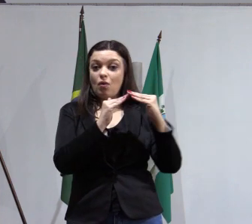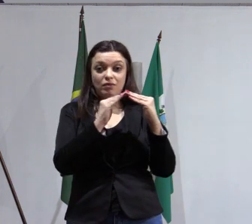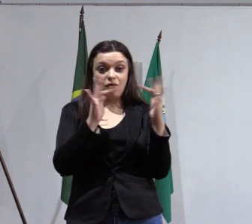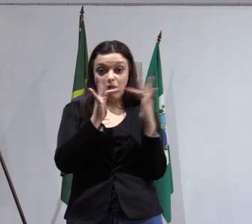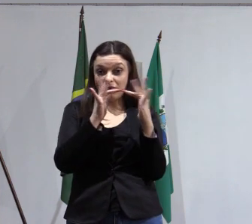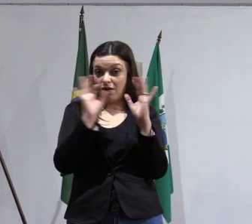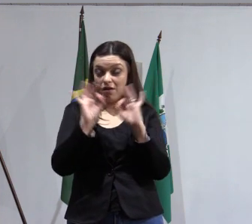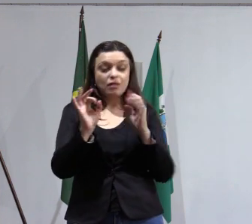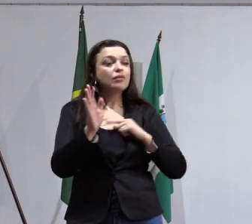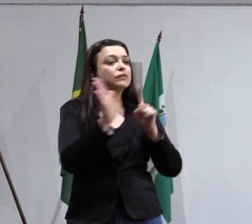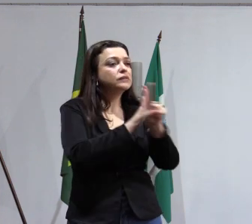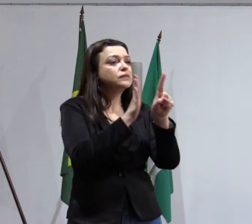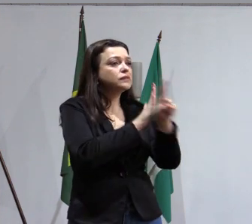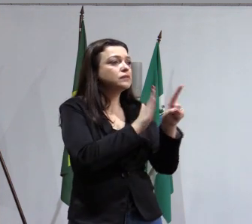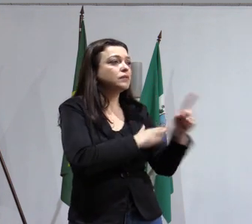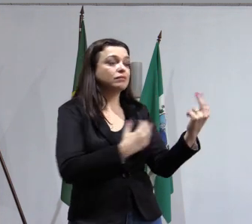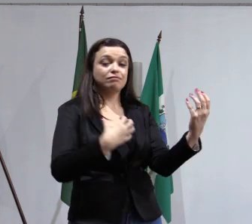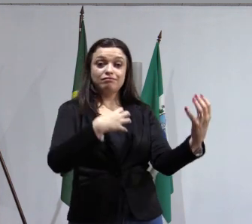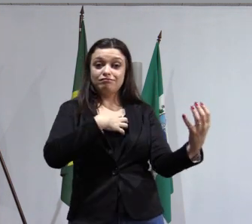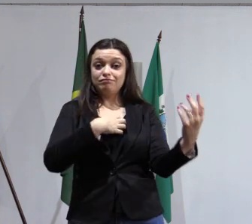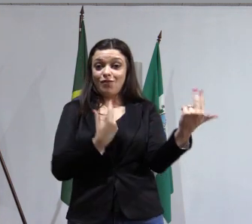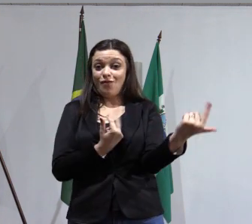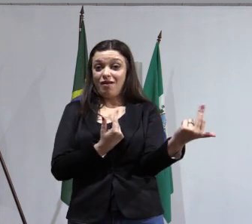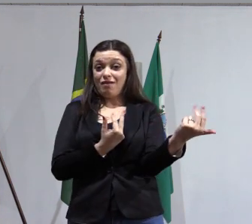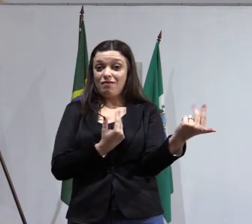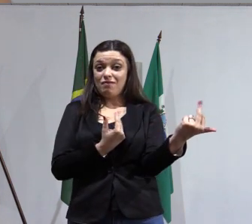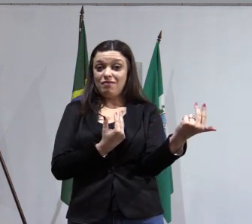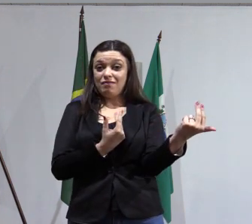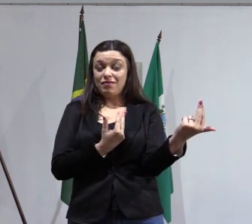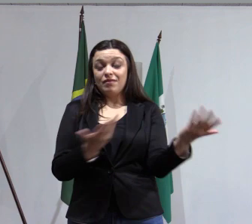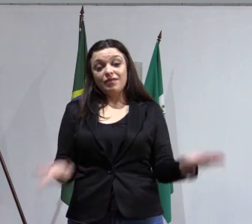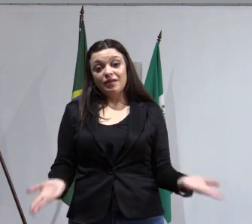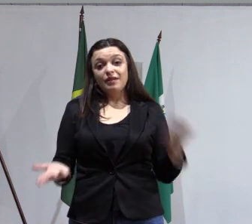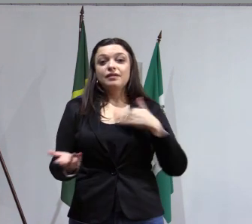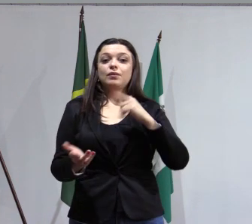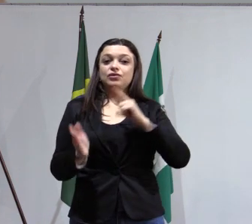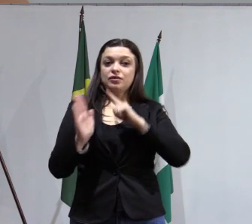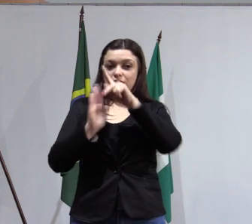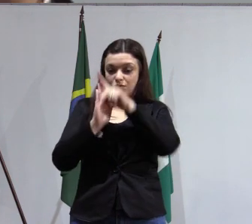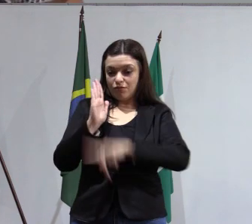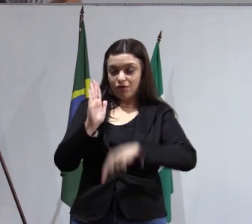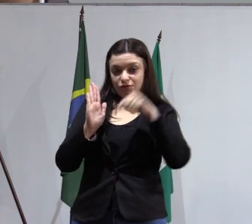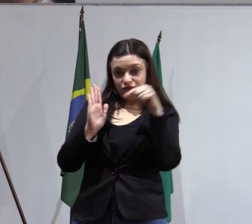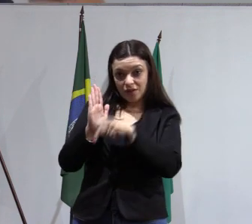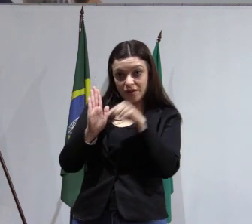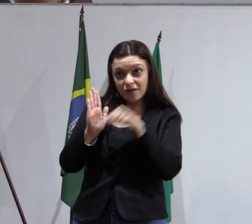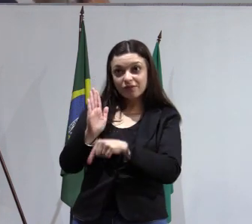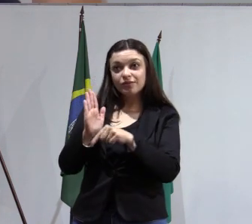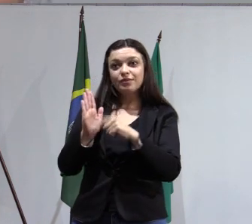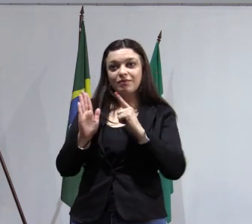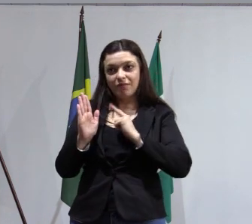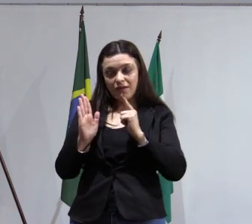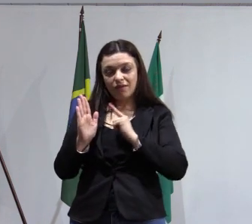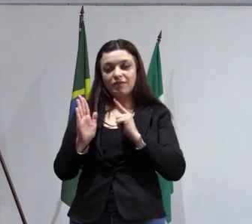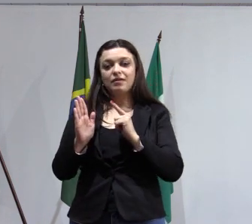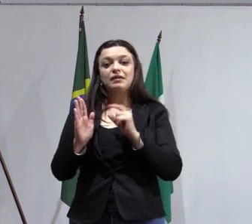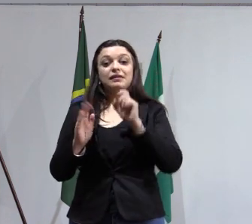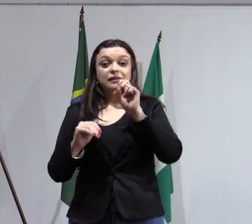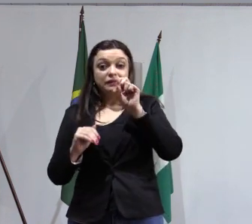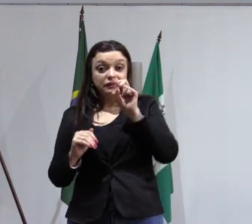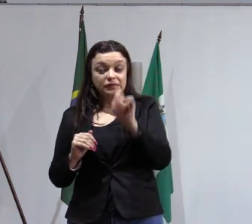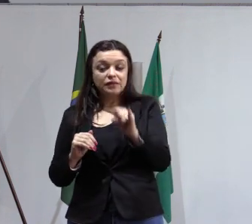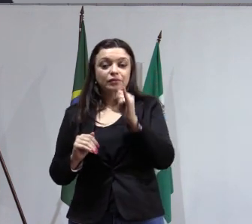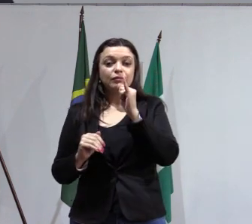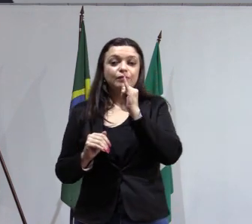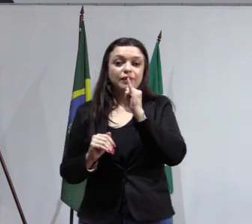é o mesmo. Então, nós temos um projeto que, se for assumido